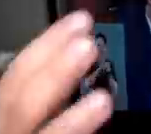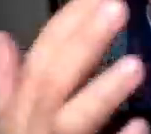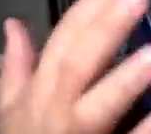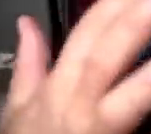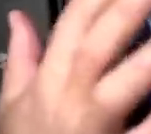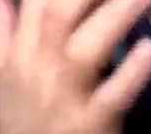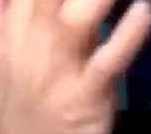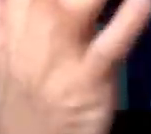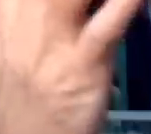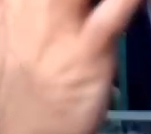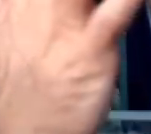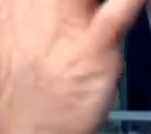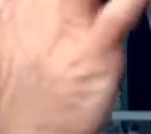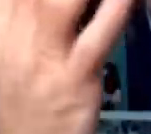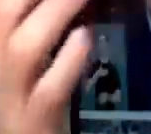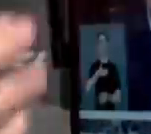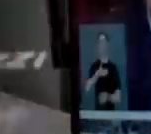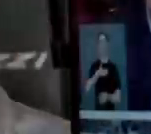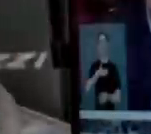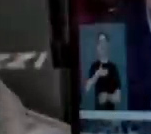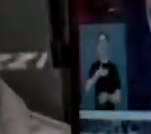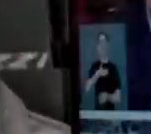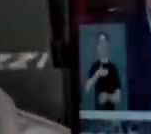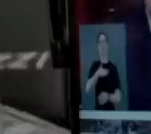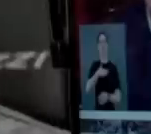a minha conversa com Daniel